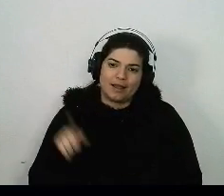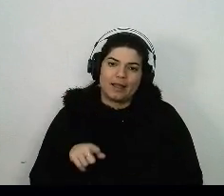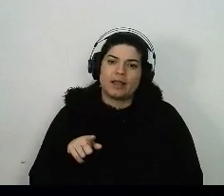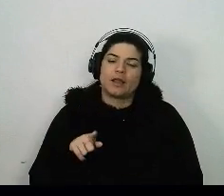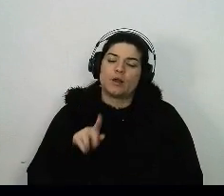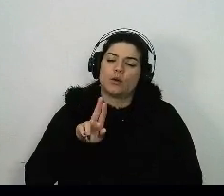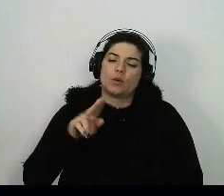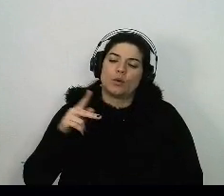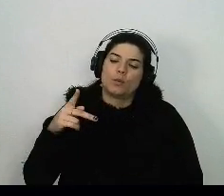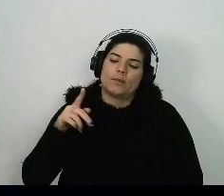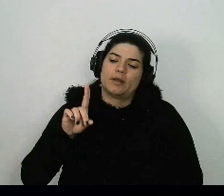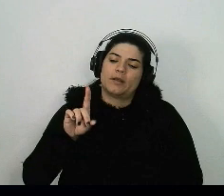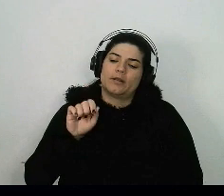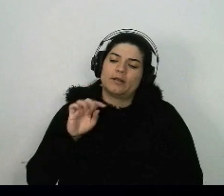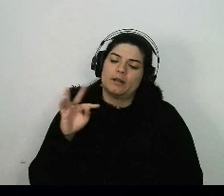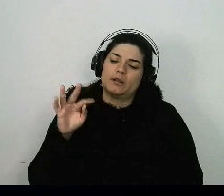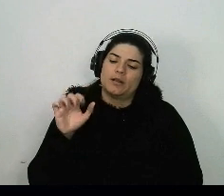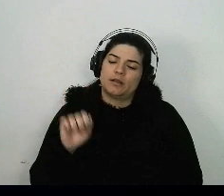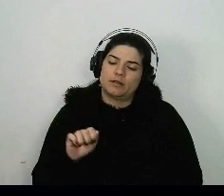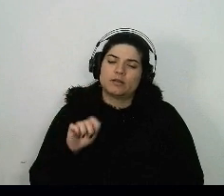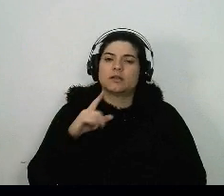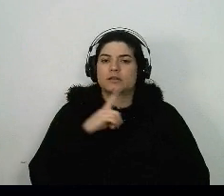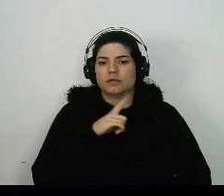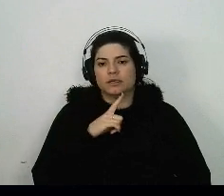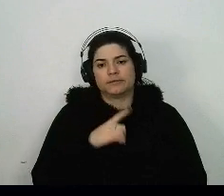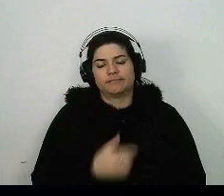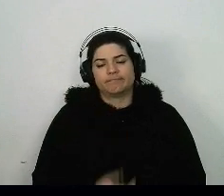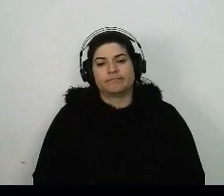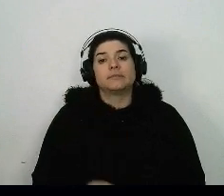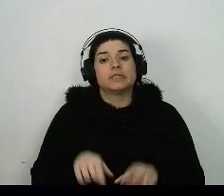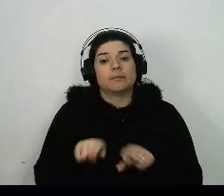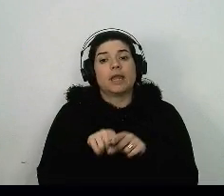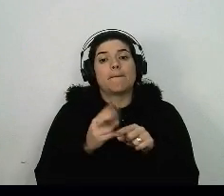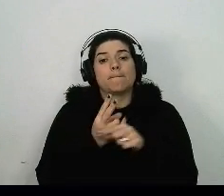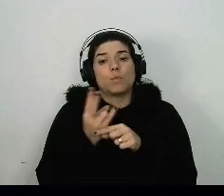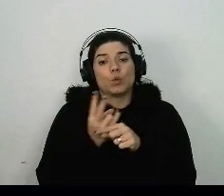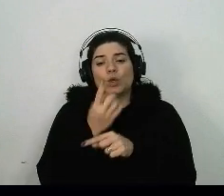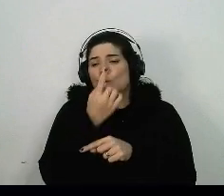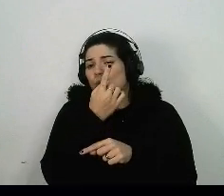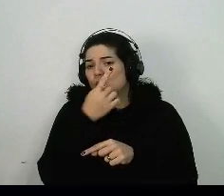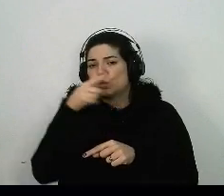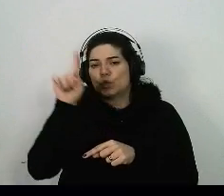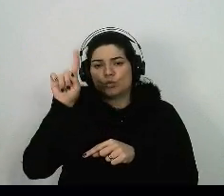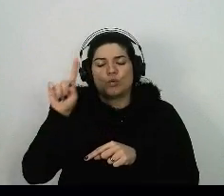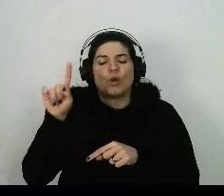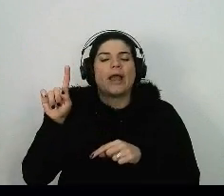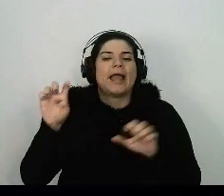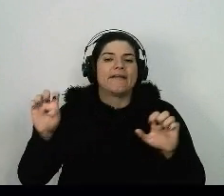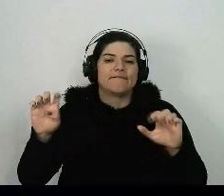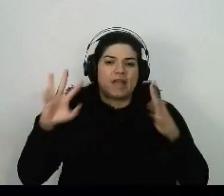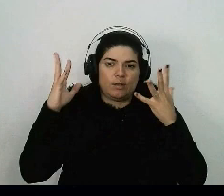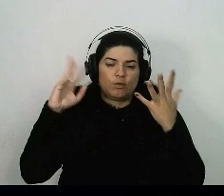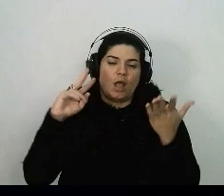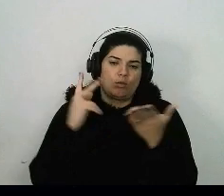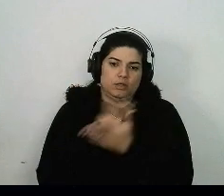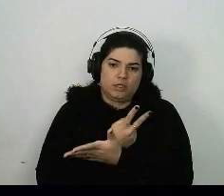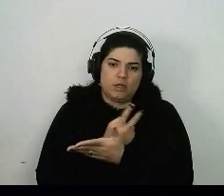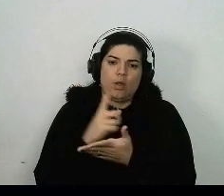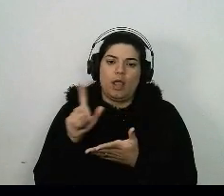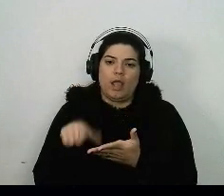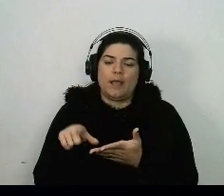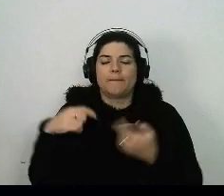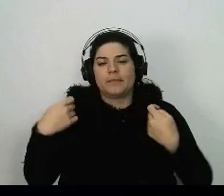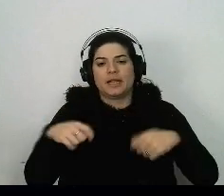o comando upsert e a busca do último evento, que no nosso caso a gente precisava sempre, né, do último